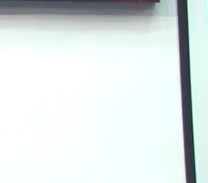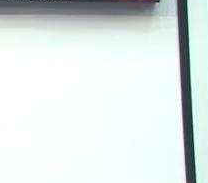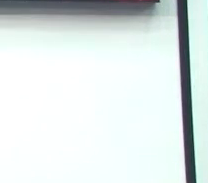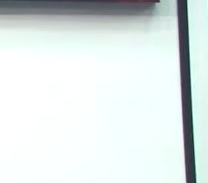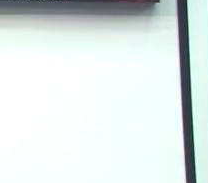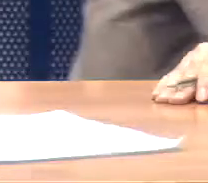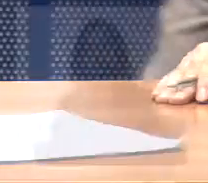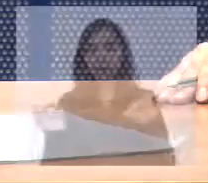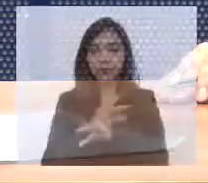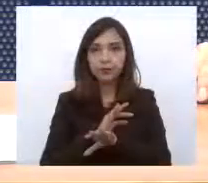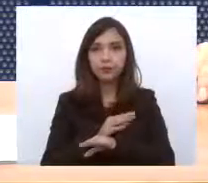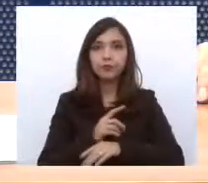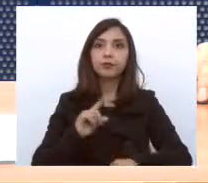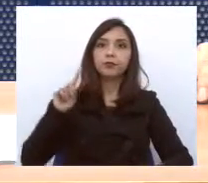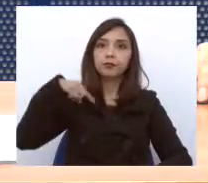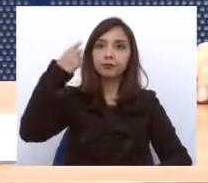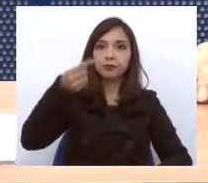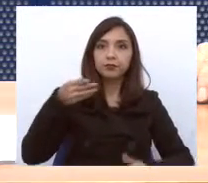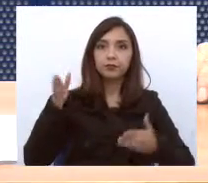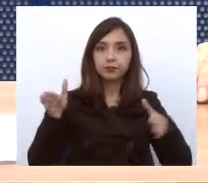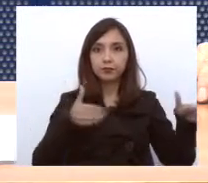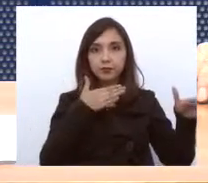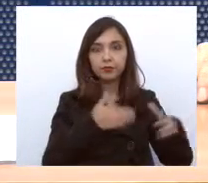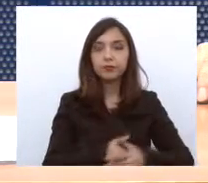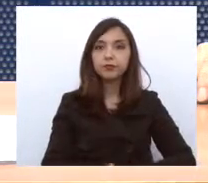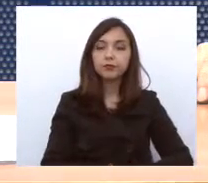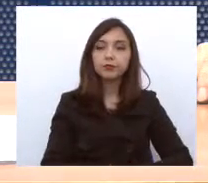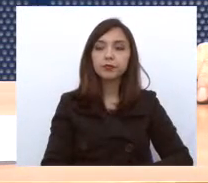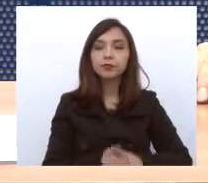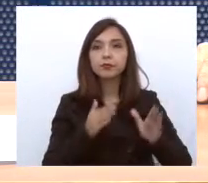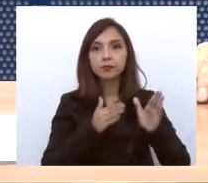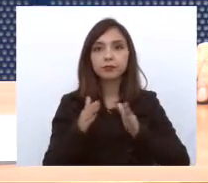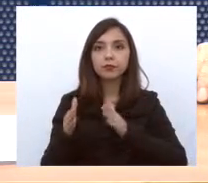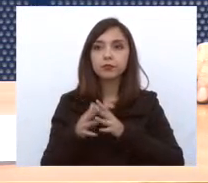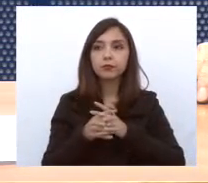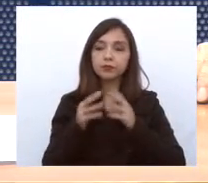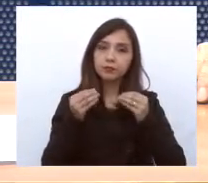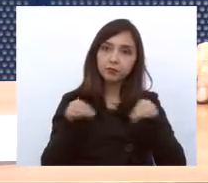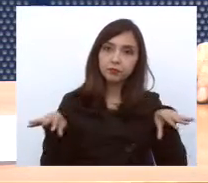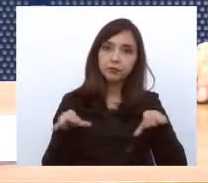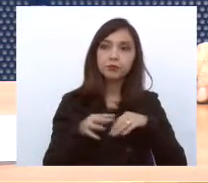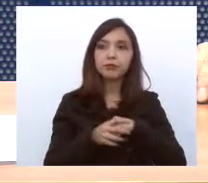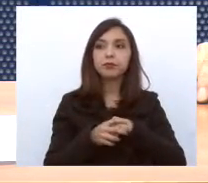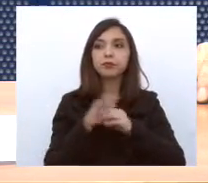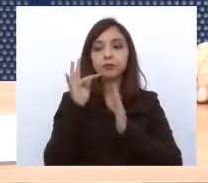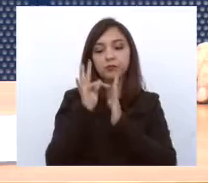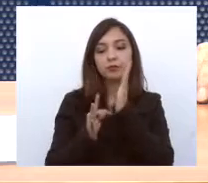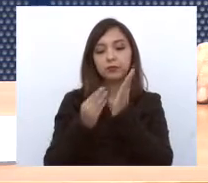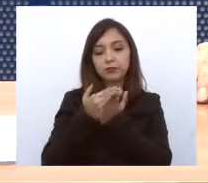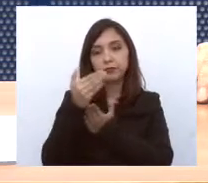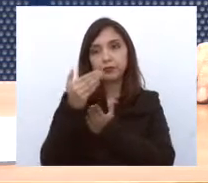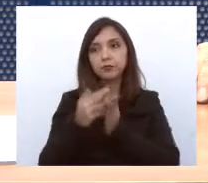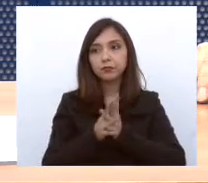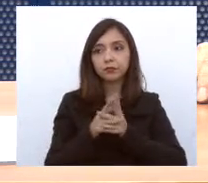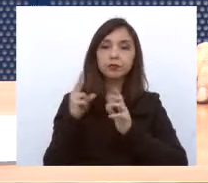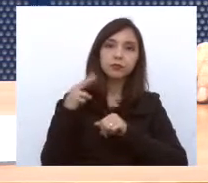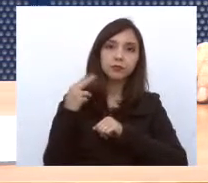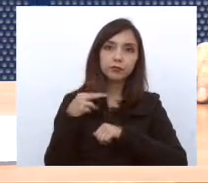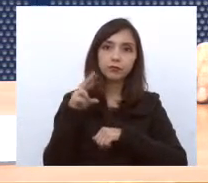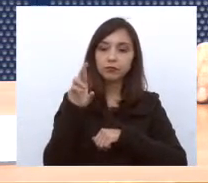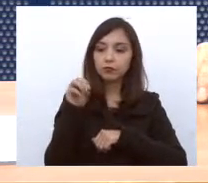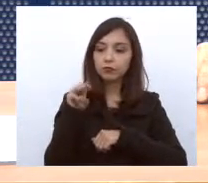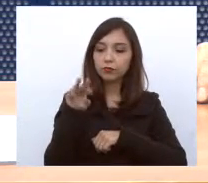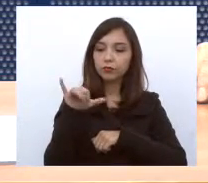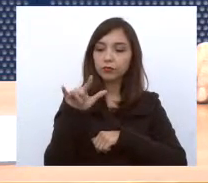Encerrada a votação, aprovado para a ordem do dia da próxima sessão. Pela ordem, senhor presidente. Ficando, portanto, prejudicado o texto inicial. Pela ordem, senhor vereador Romildo Santos.